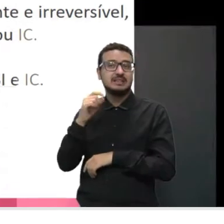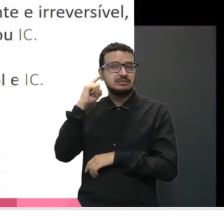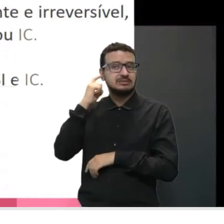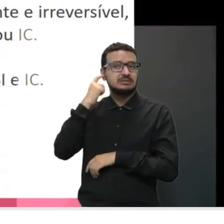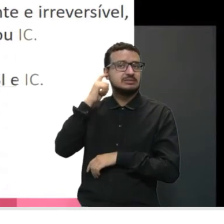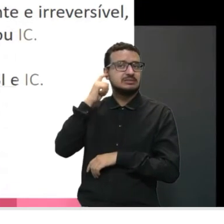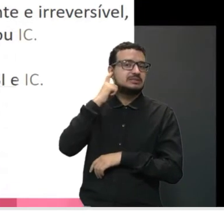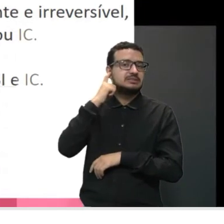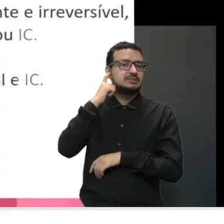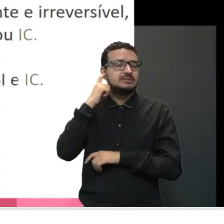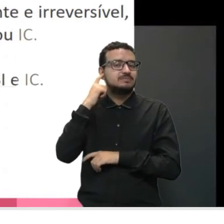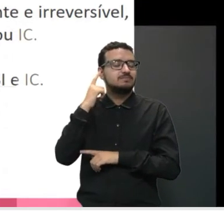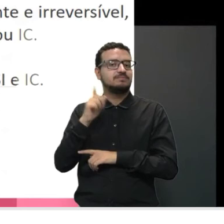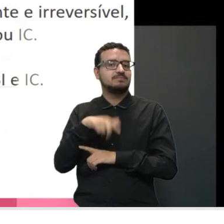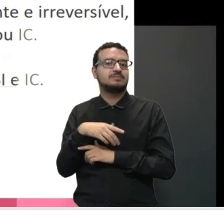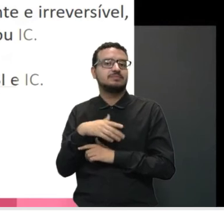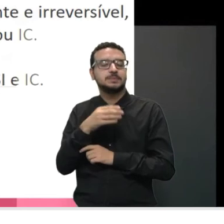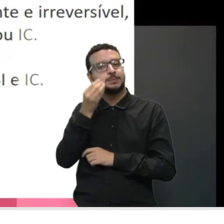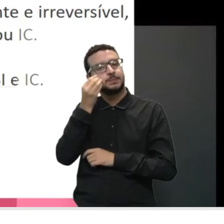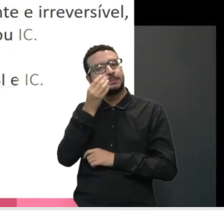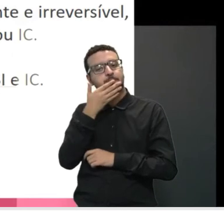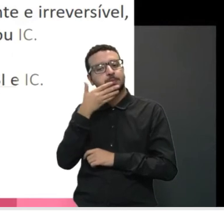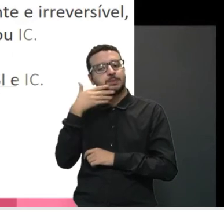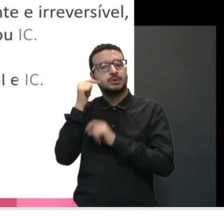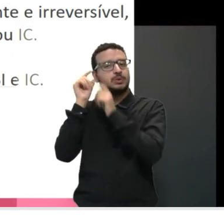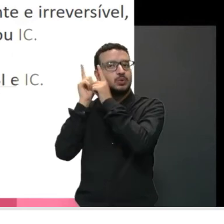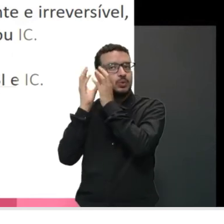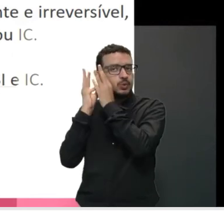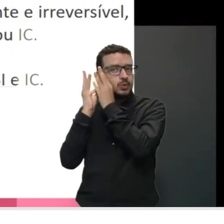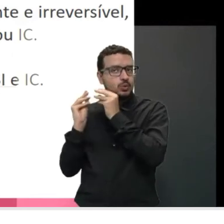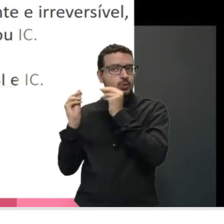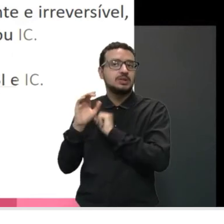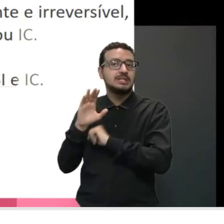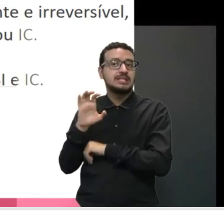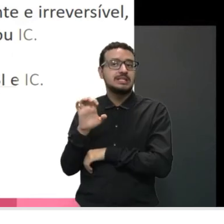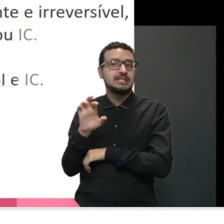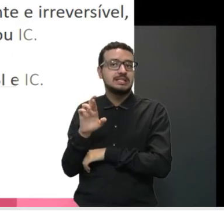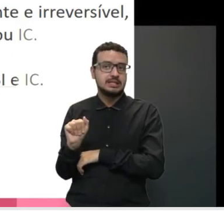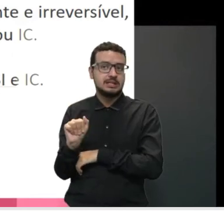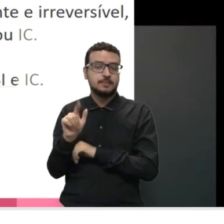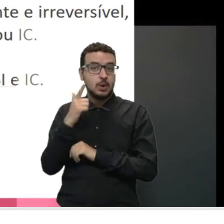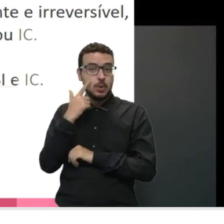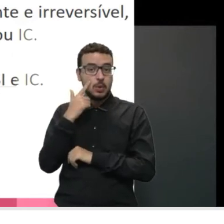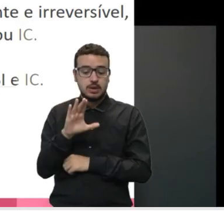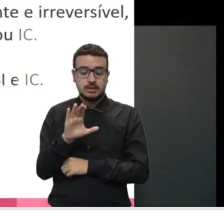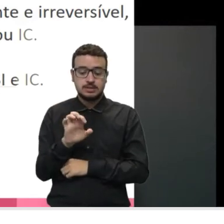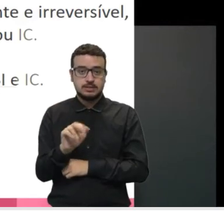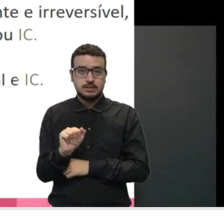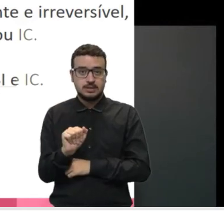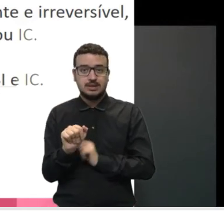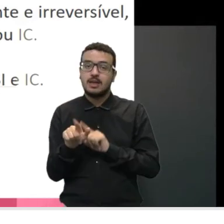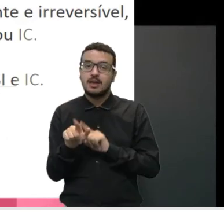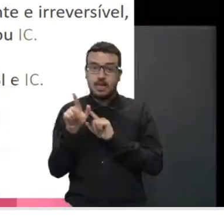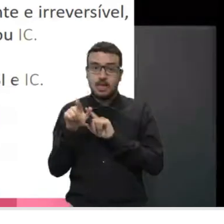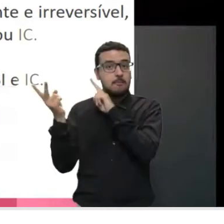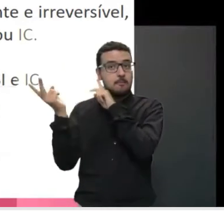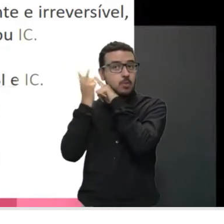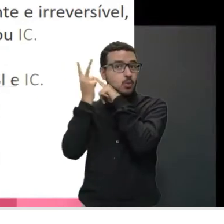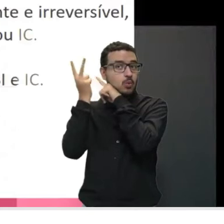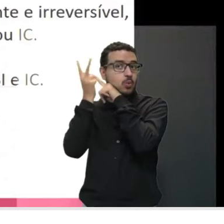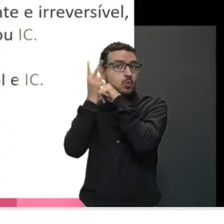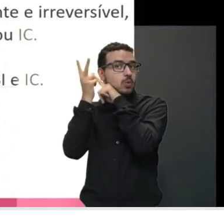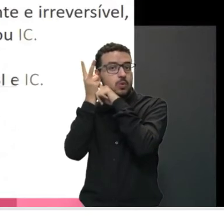pouco a produção de cera de ouvido. A cera do ouvido, ela é uma proteção, tá? Então, utilizar muito cotonetes, assim,